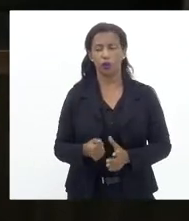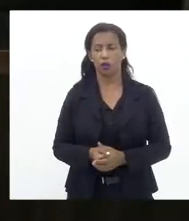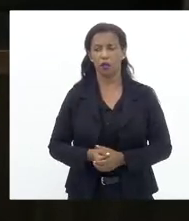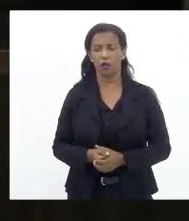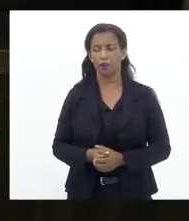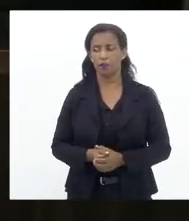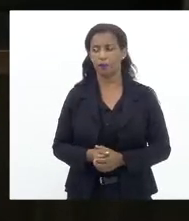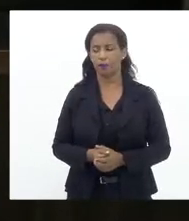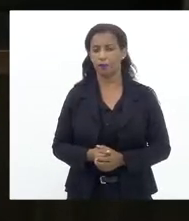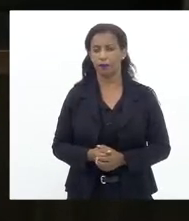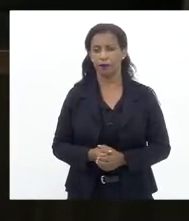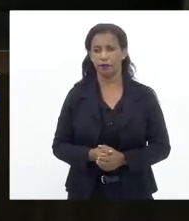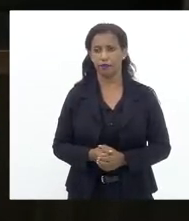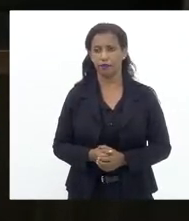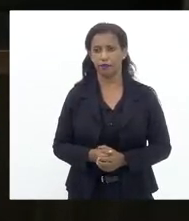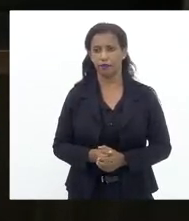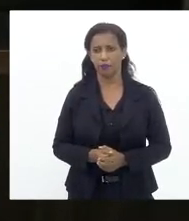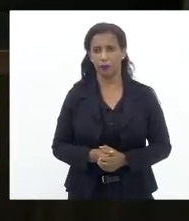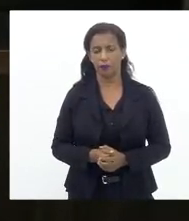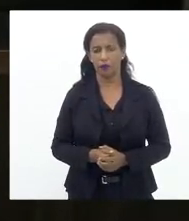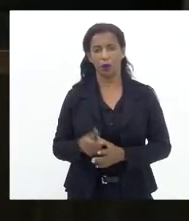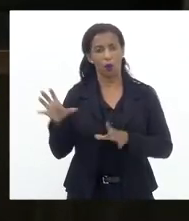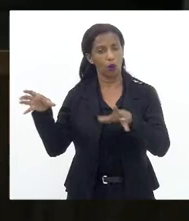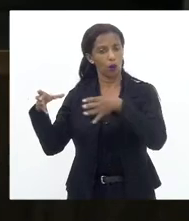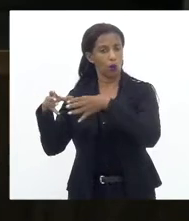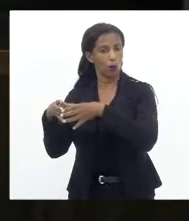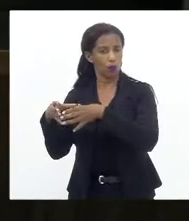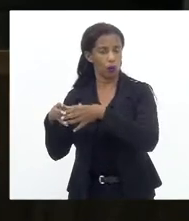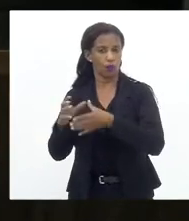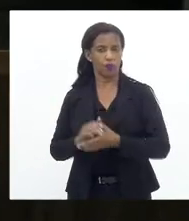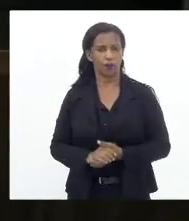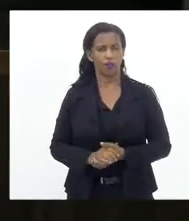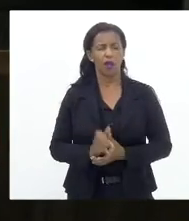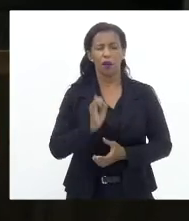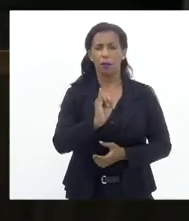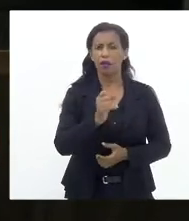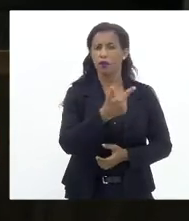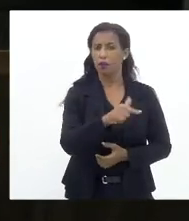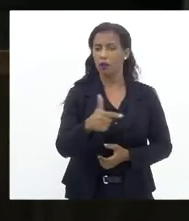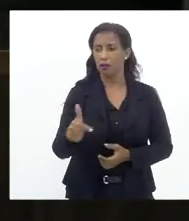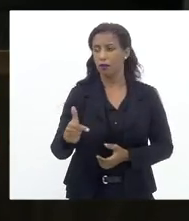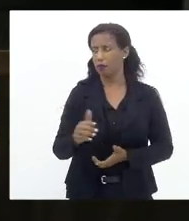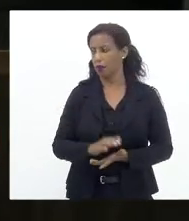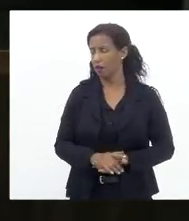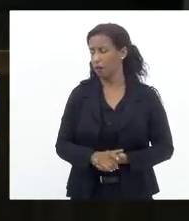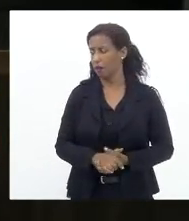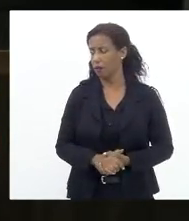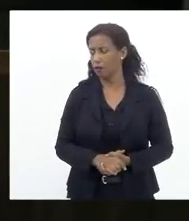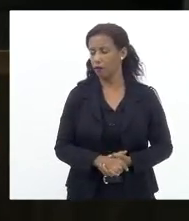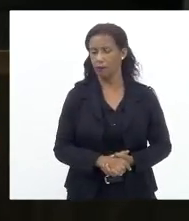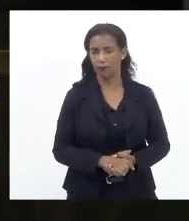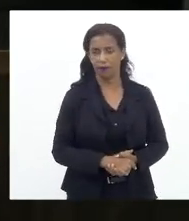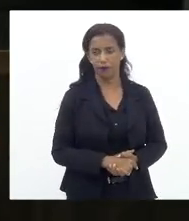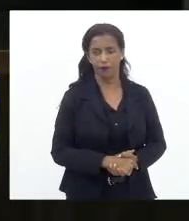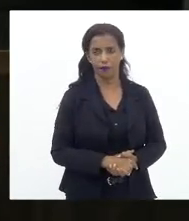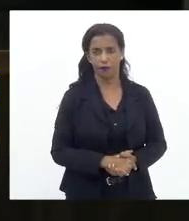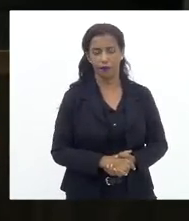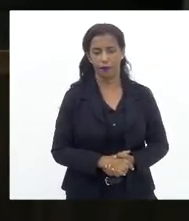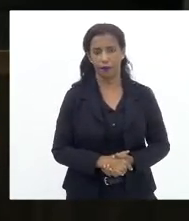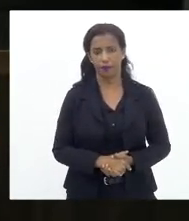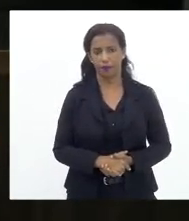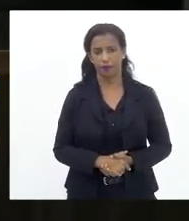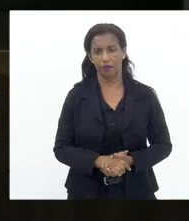discutiremos daqui é com eles mas se a gente eu não tenho ainda que virá tão